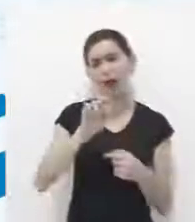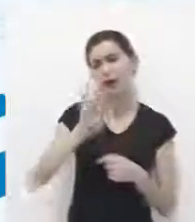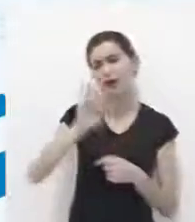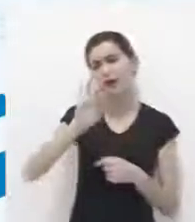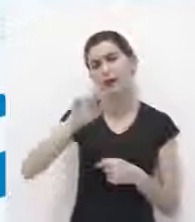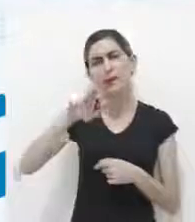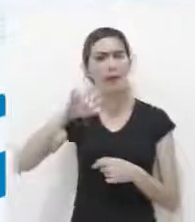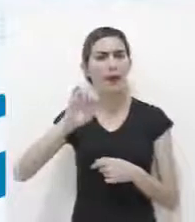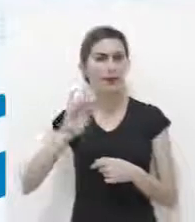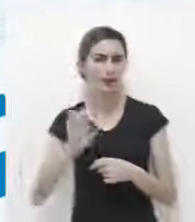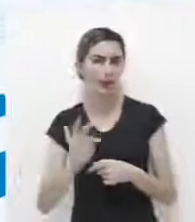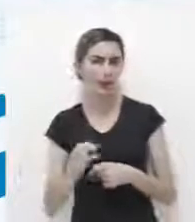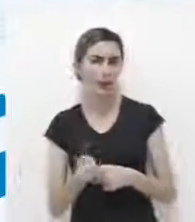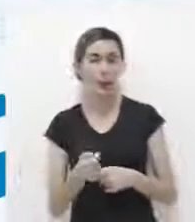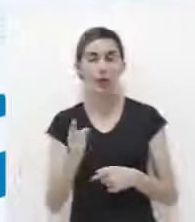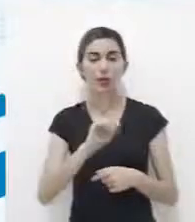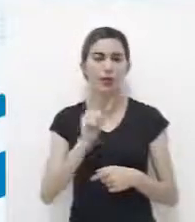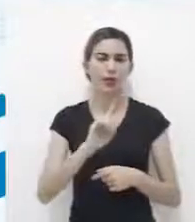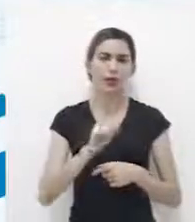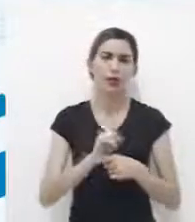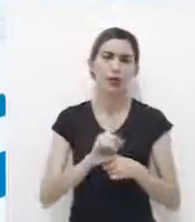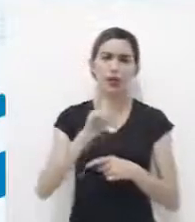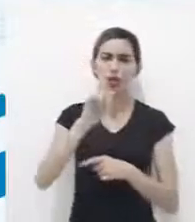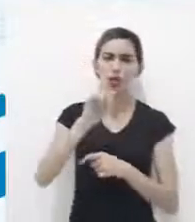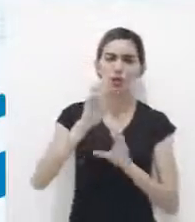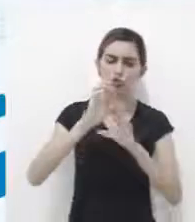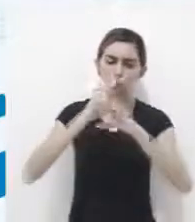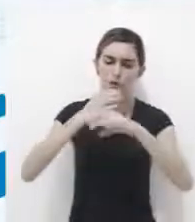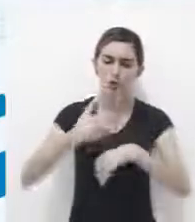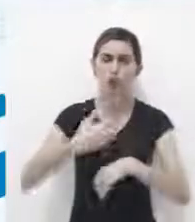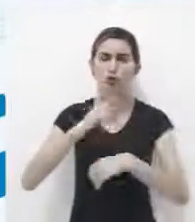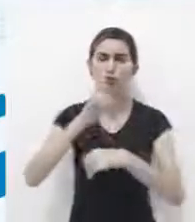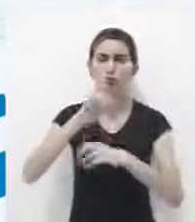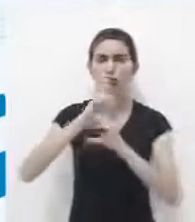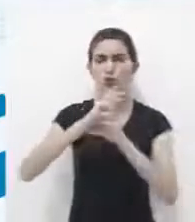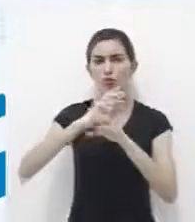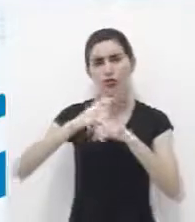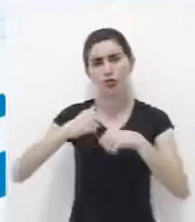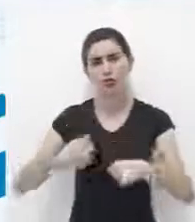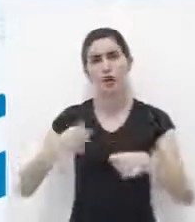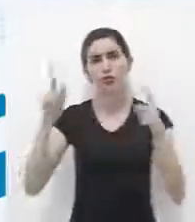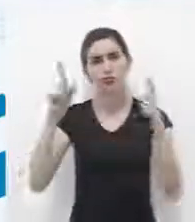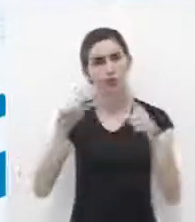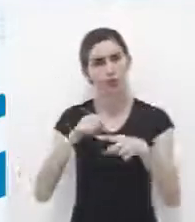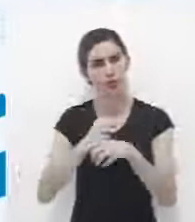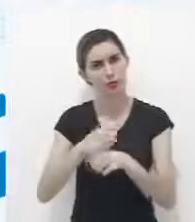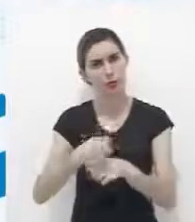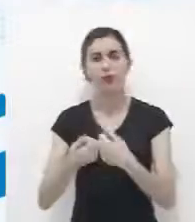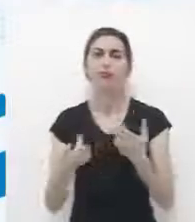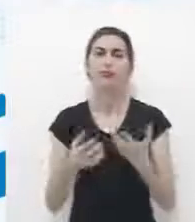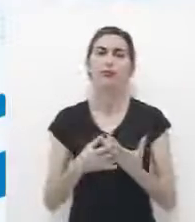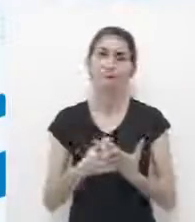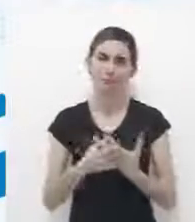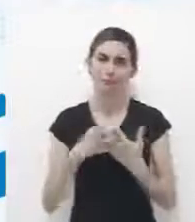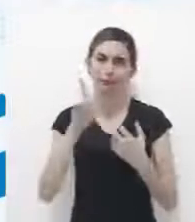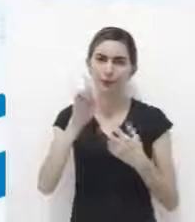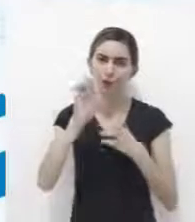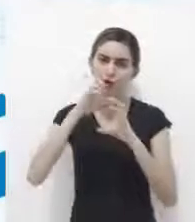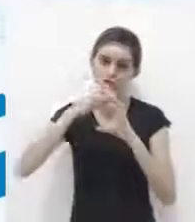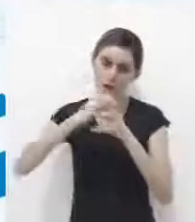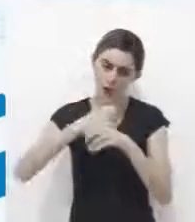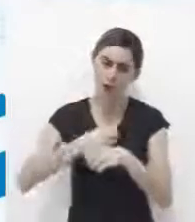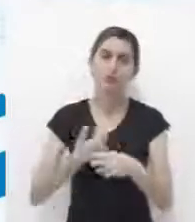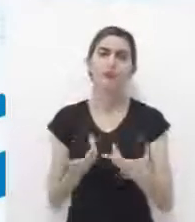numérica, aritmética, não. É de ordem geométrica. Sacou a ideia?